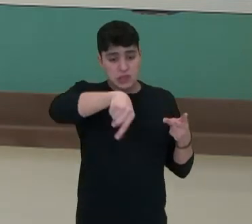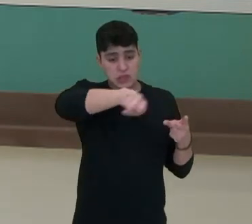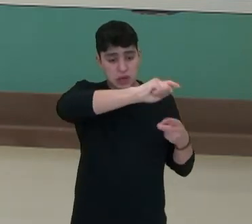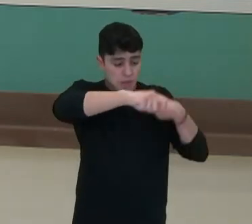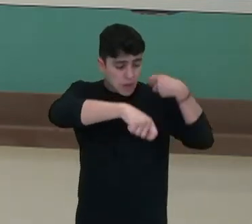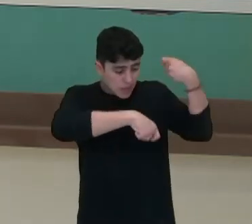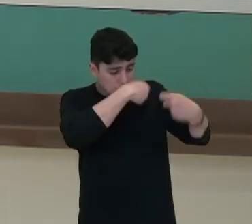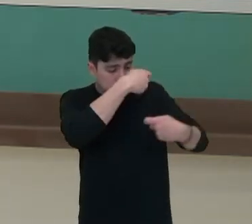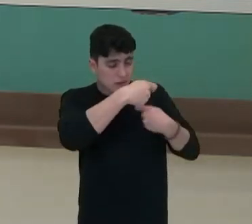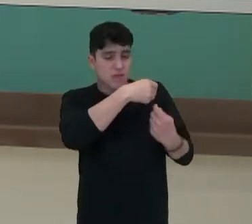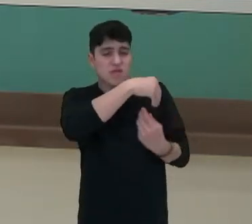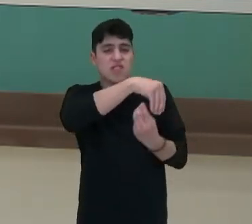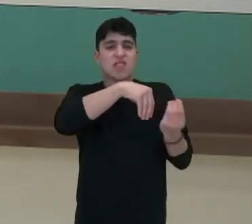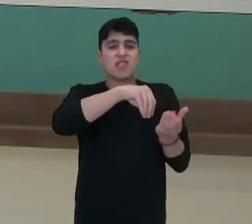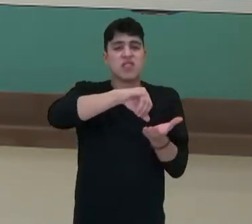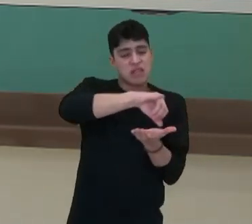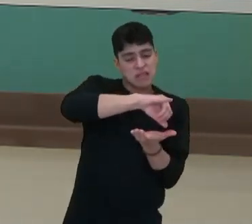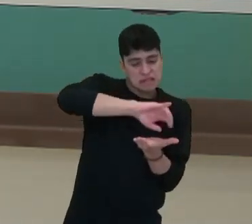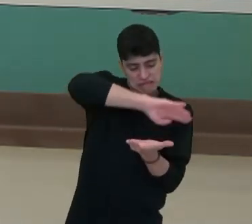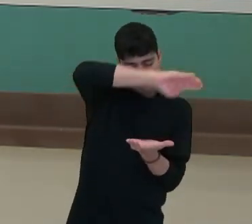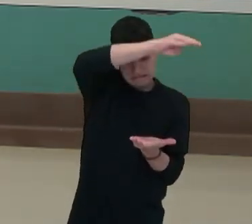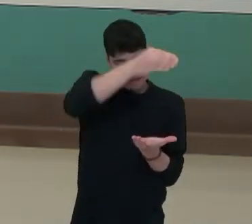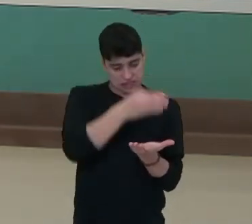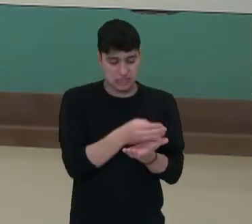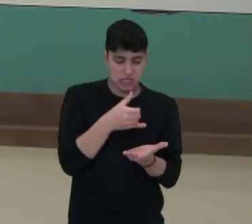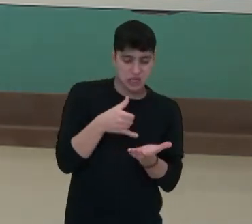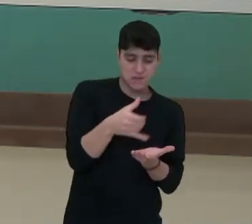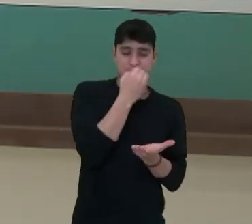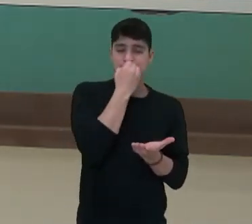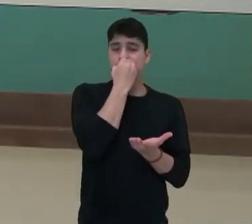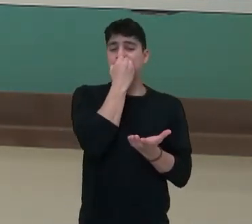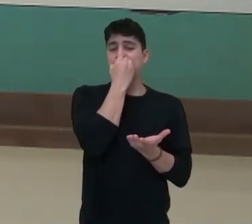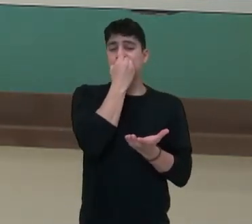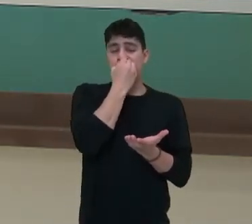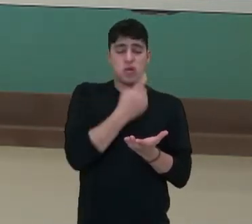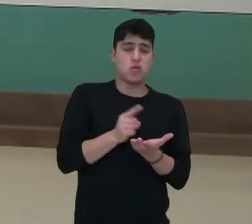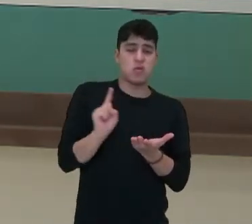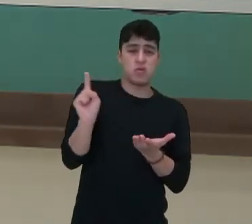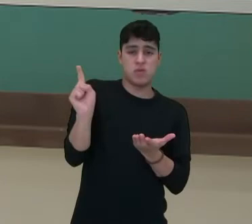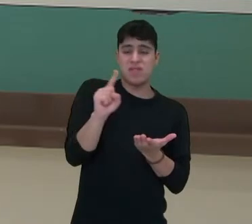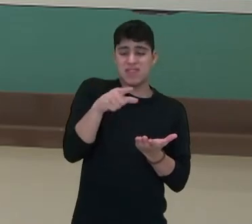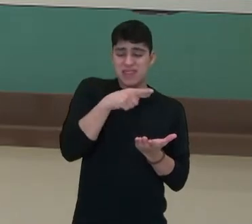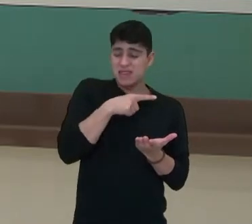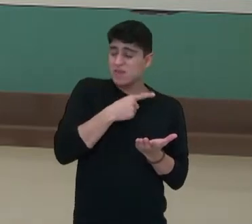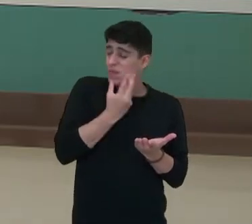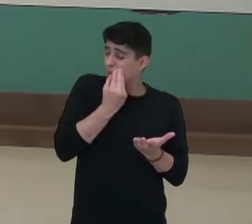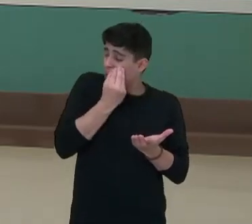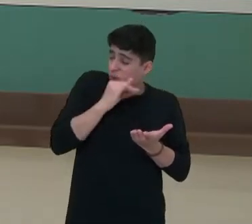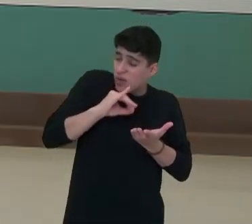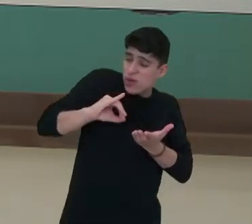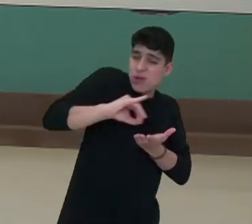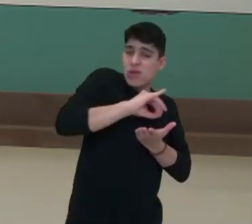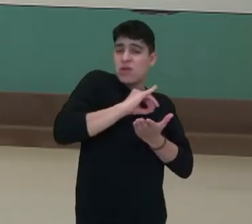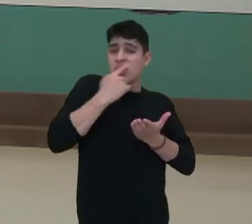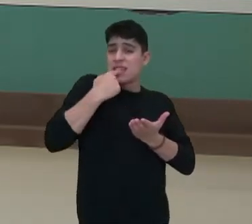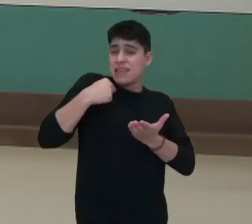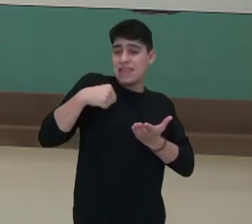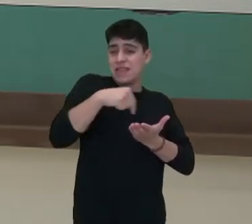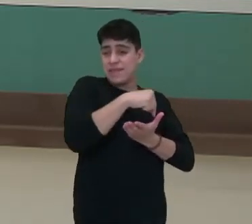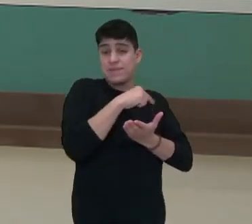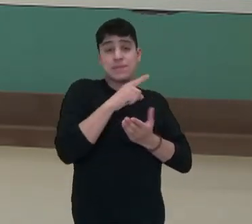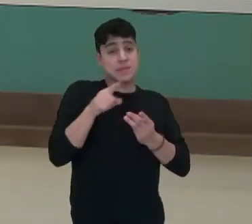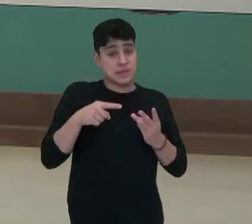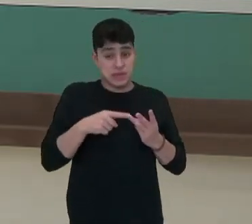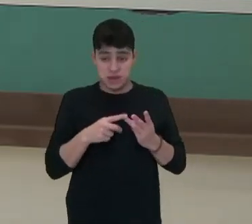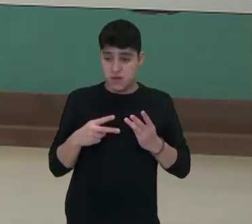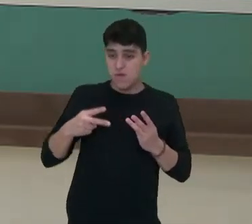concentração de gordura, né? Então, aquela gordura que não é boa, alimentos muito gordurosos, muito salgados. O